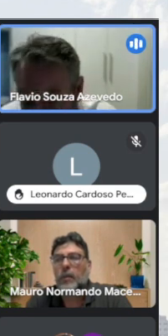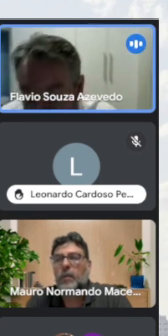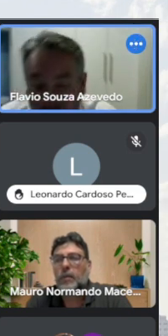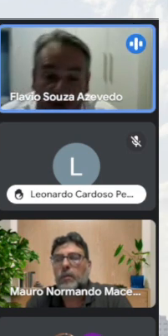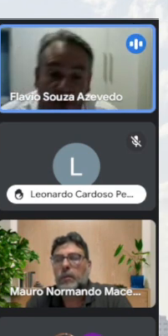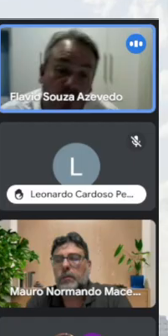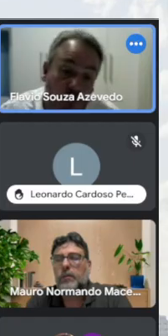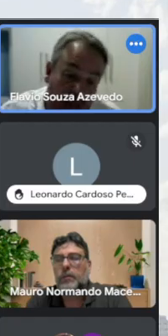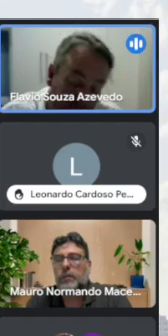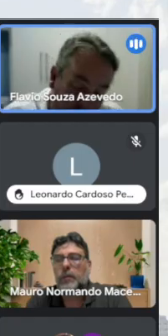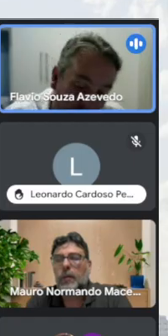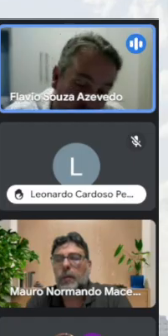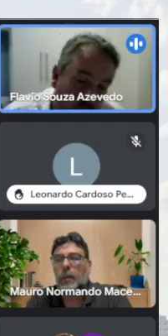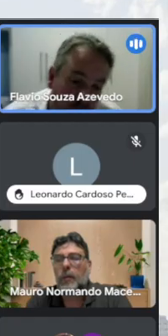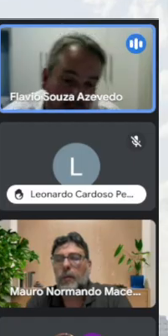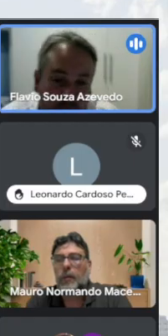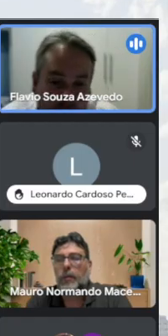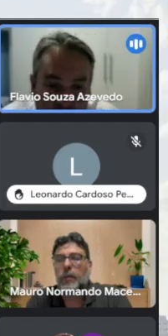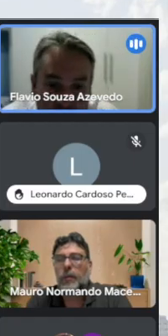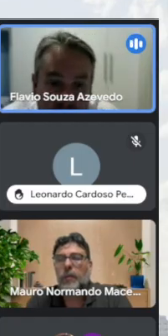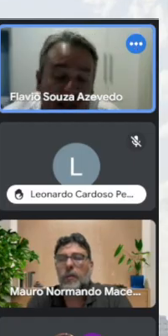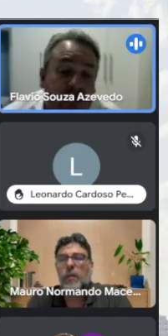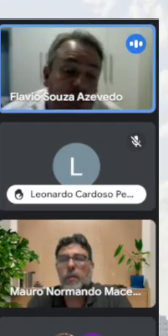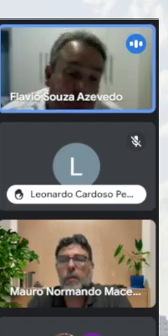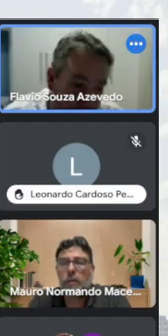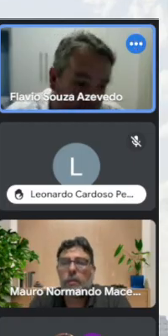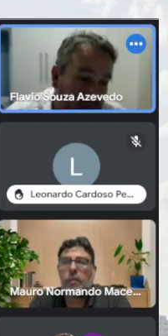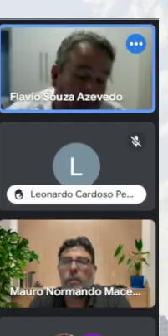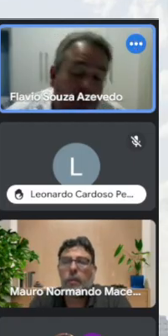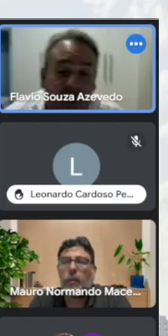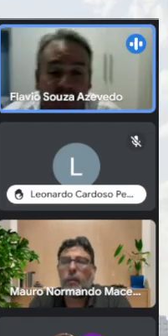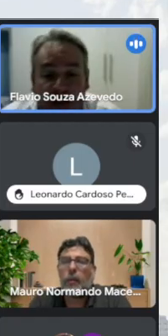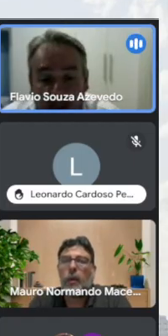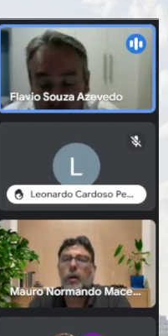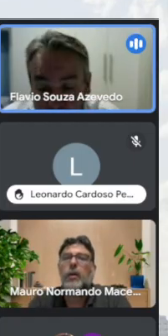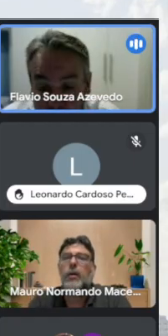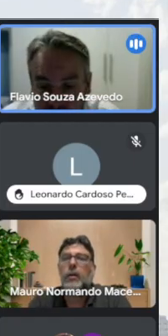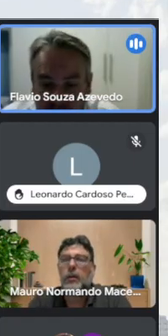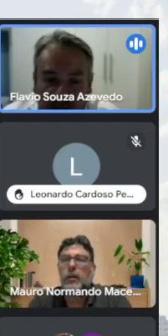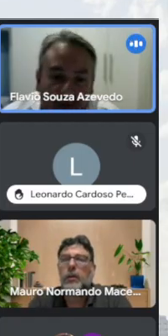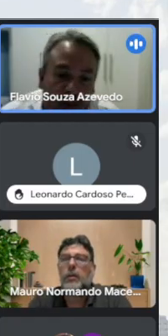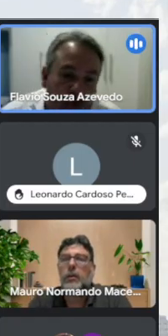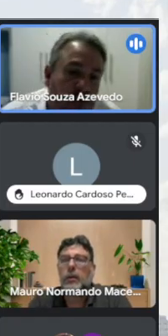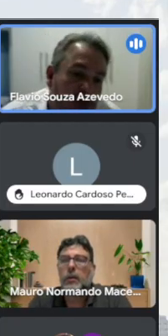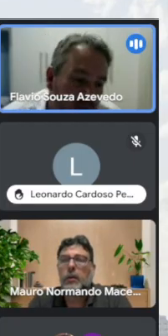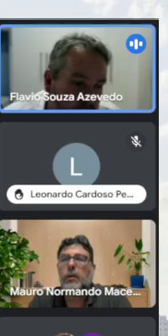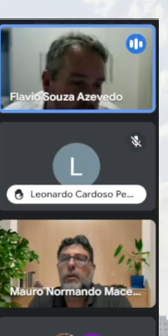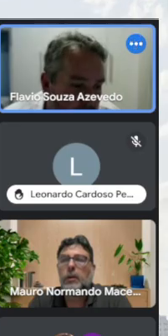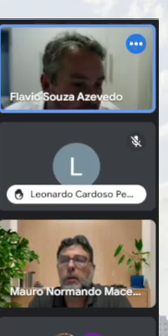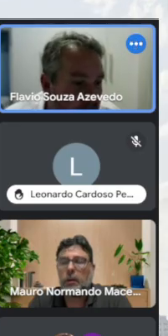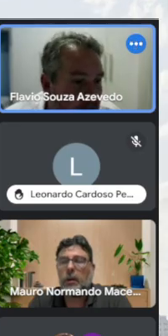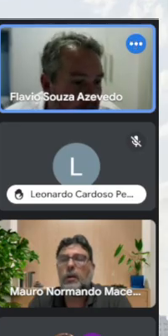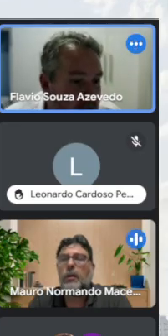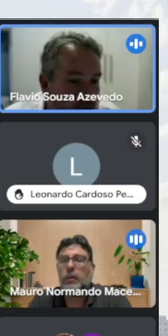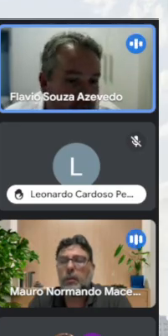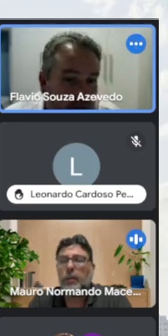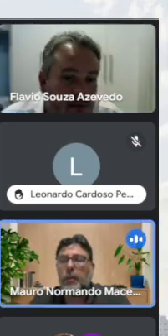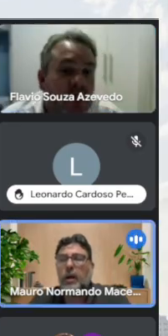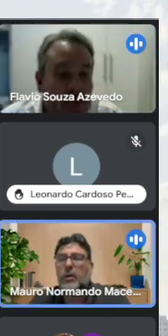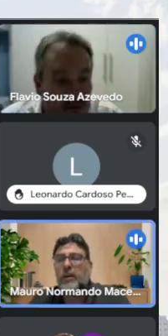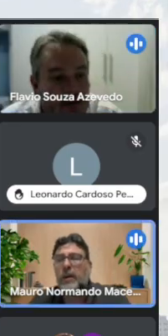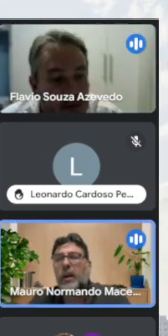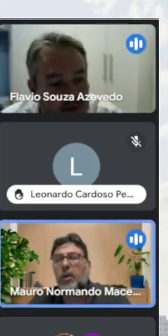questão aí. Ela assumiu depois e está fazendo uma boa gestão de manutenção.